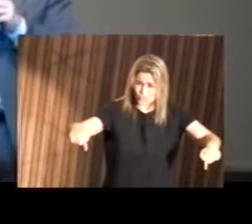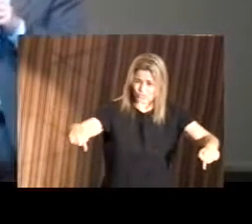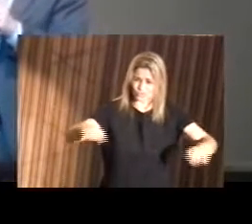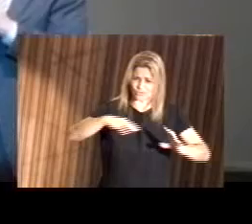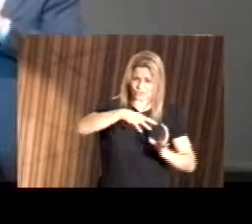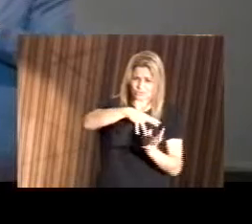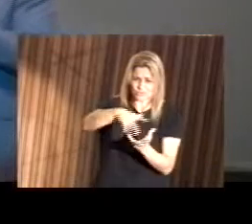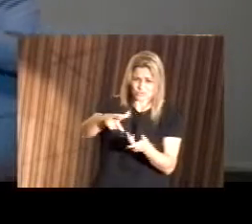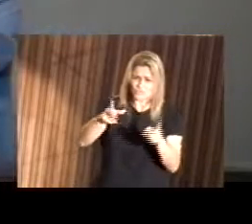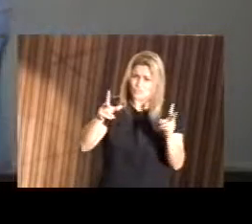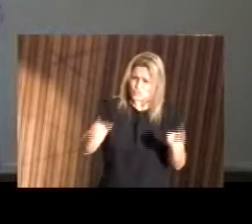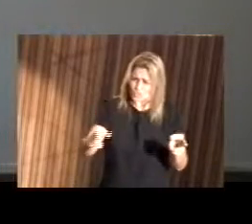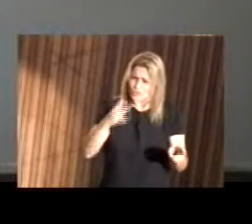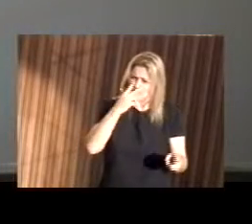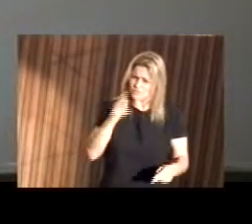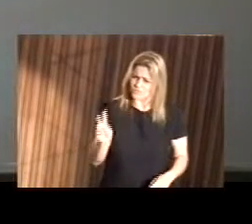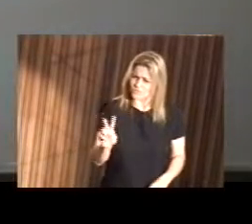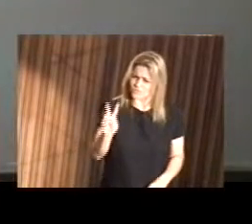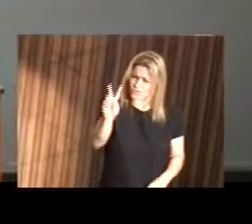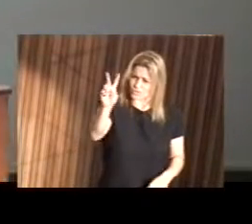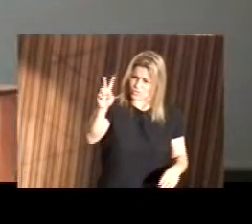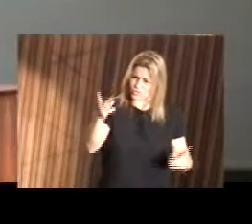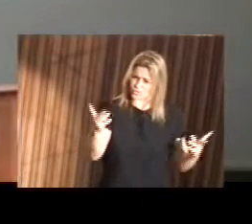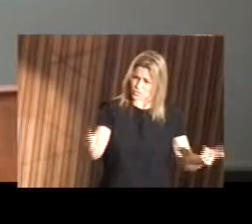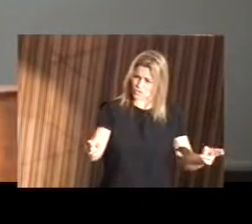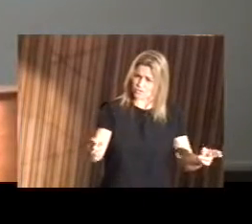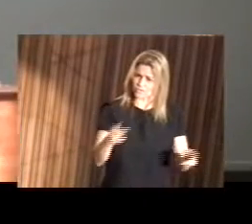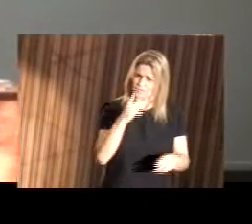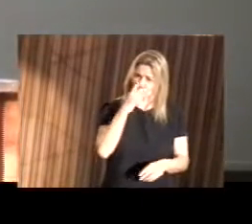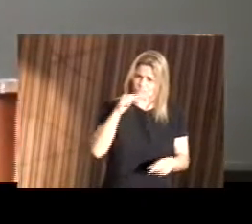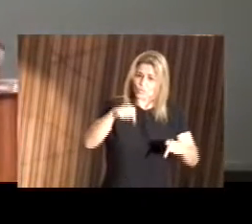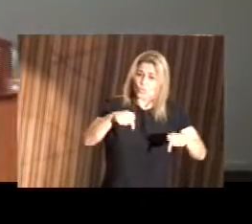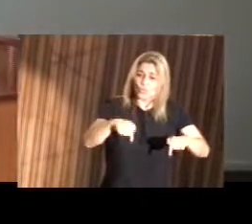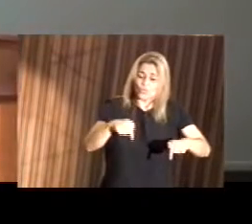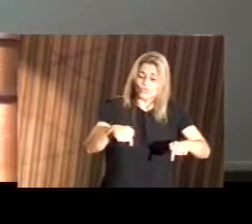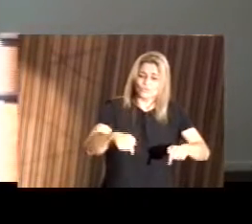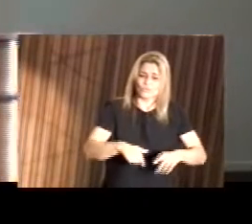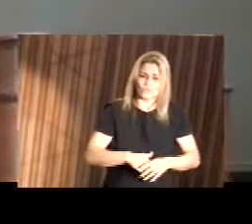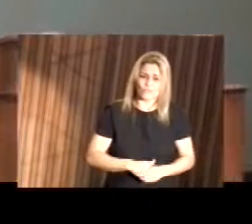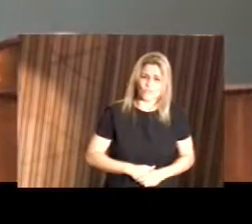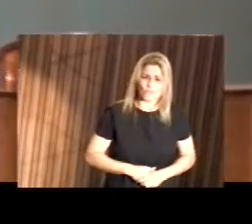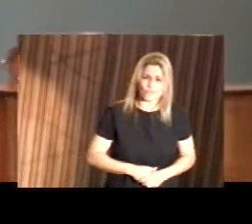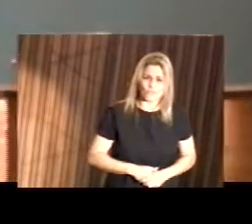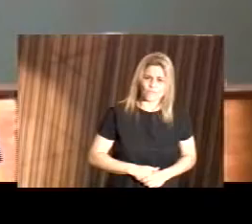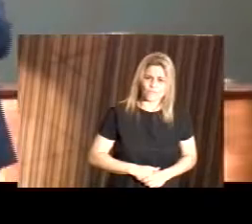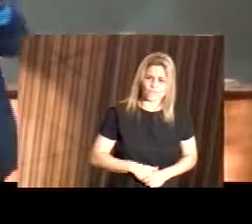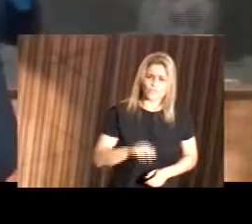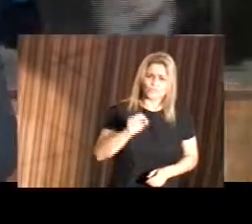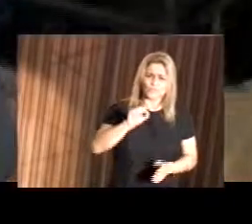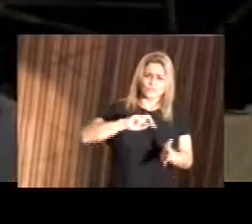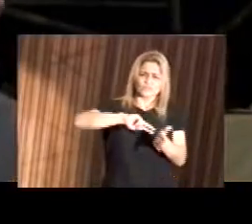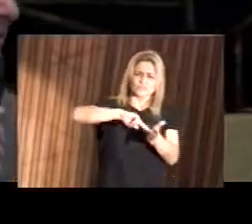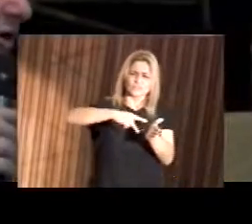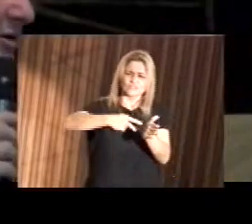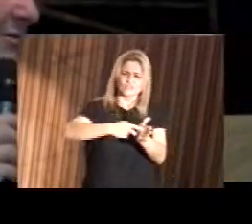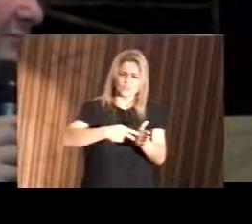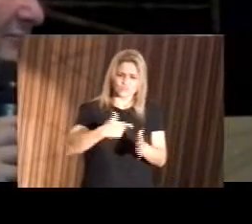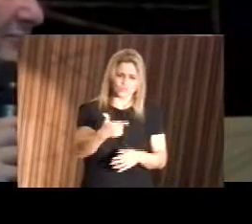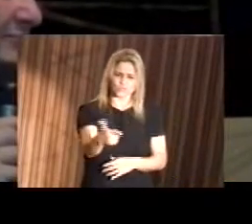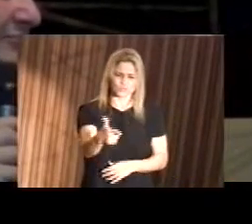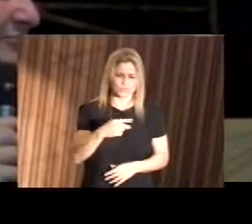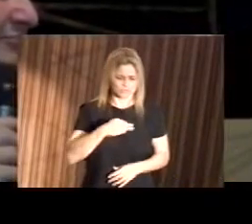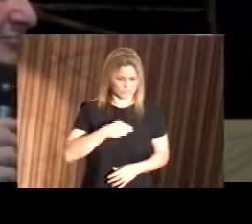alguns valores que são muito próximos. O que significa não ter